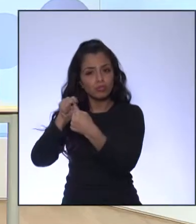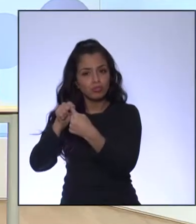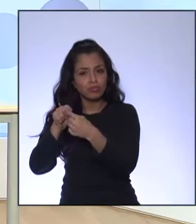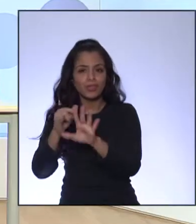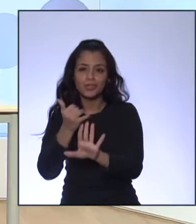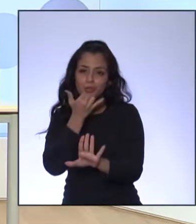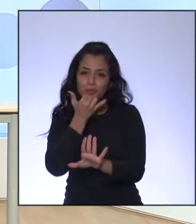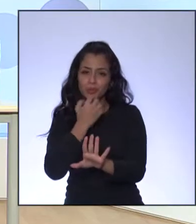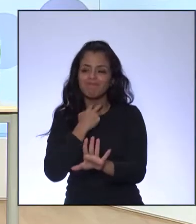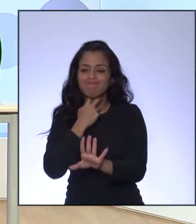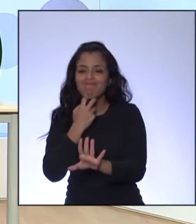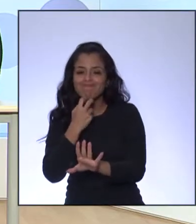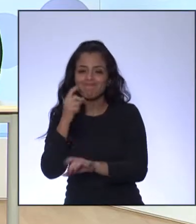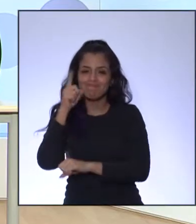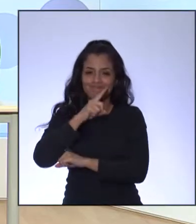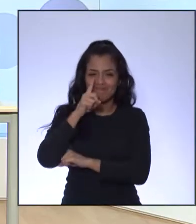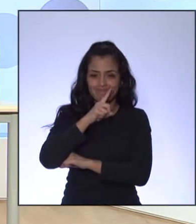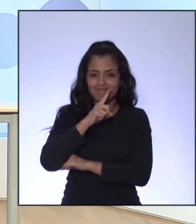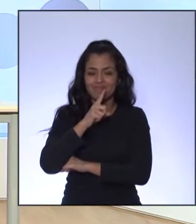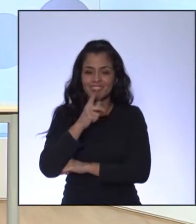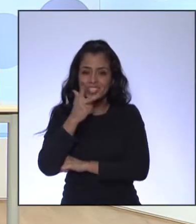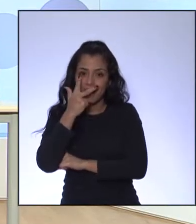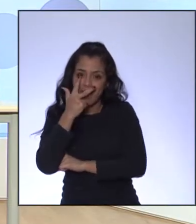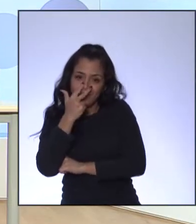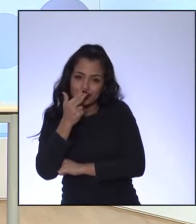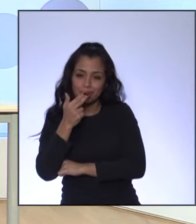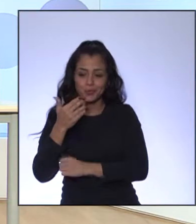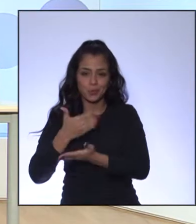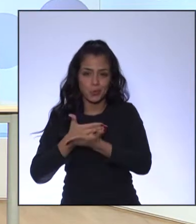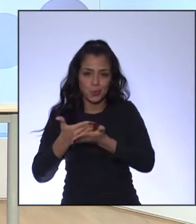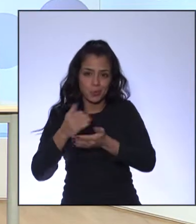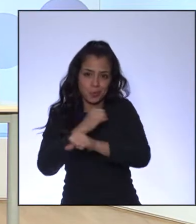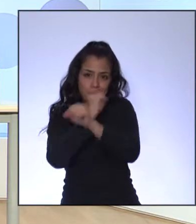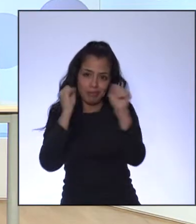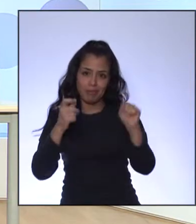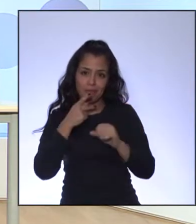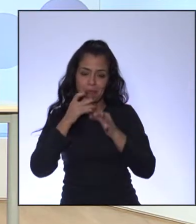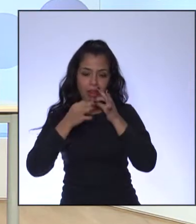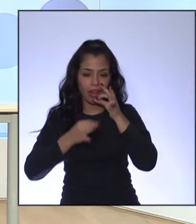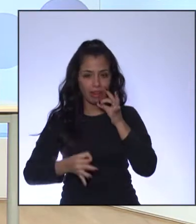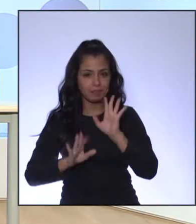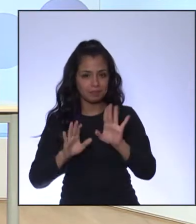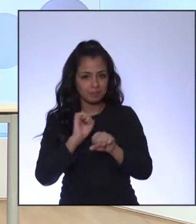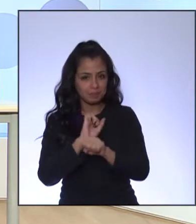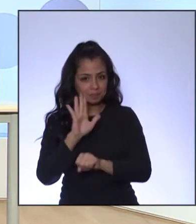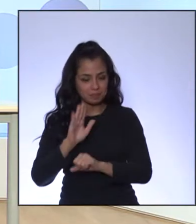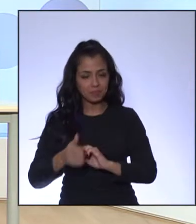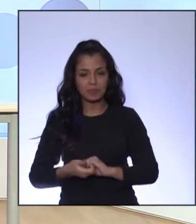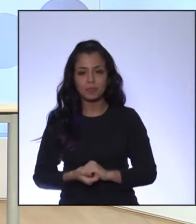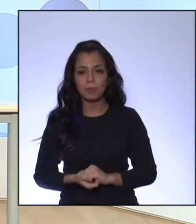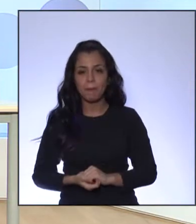estou um pouco rouca. Acho que eu falei um pouquinho demais hoje, mas vamos lá.